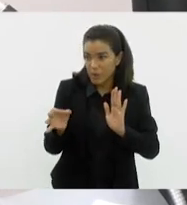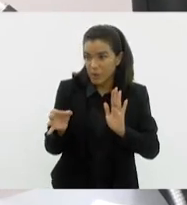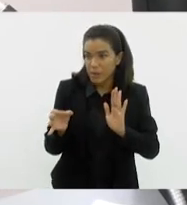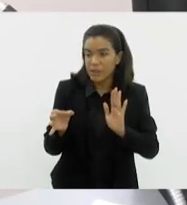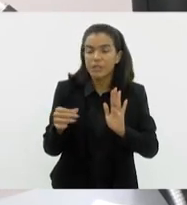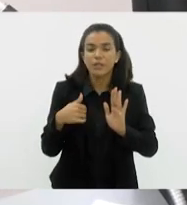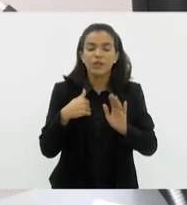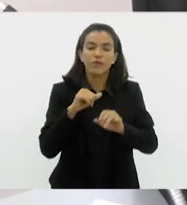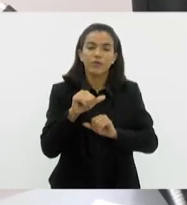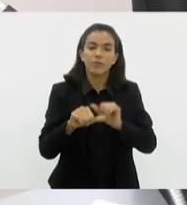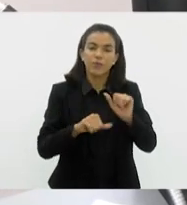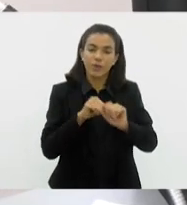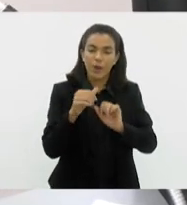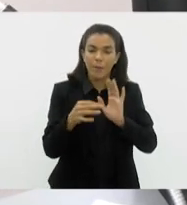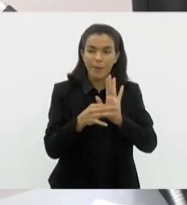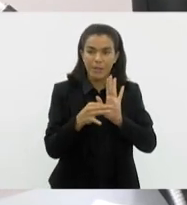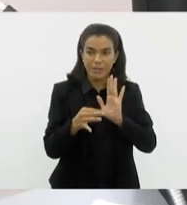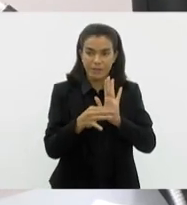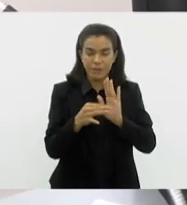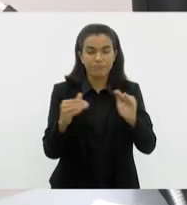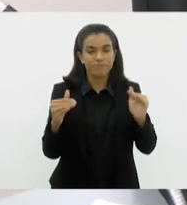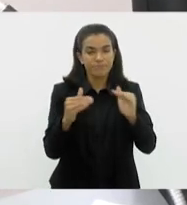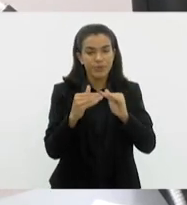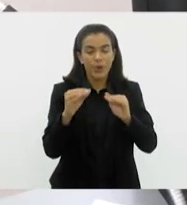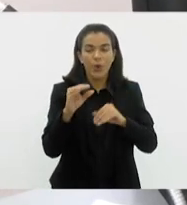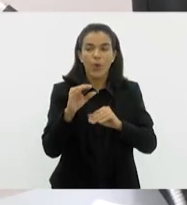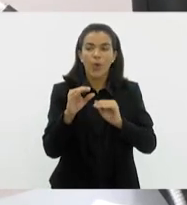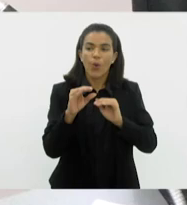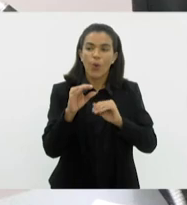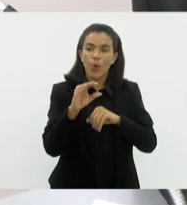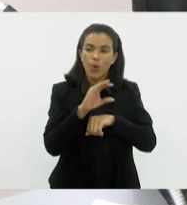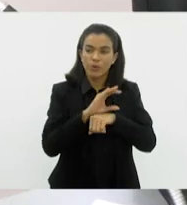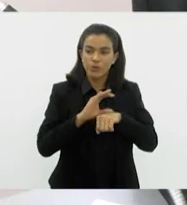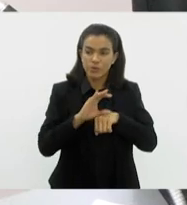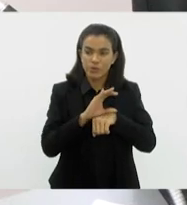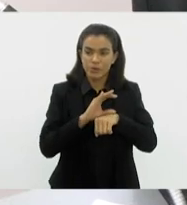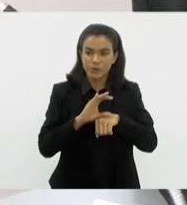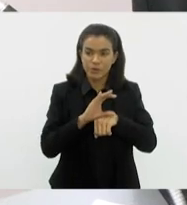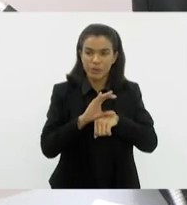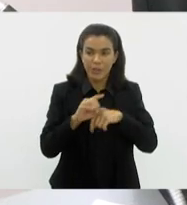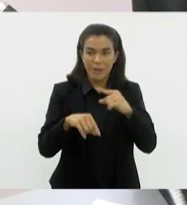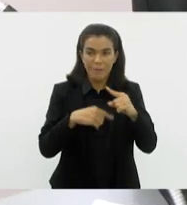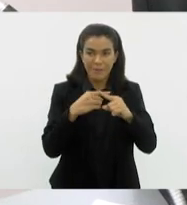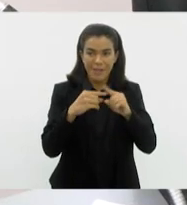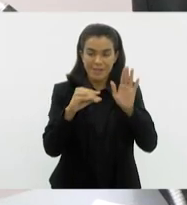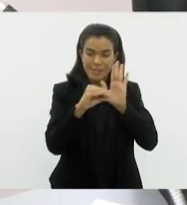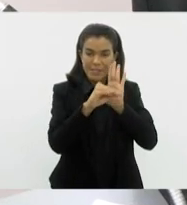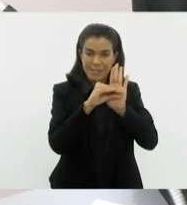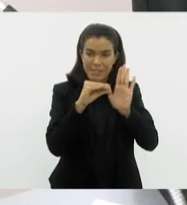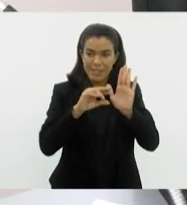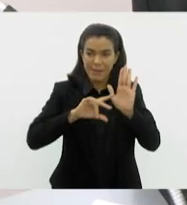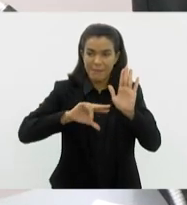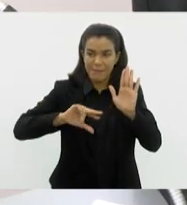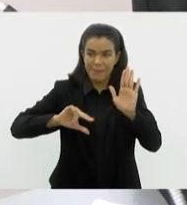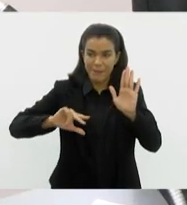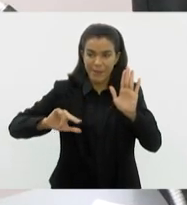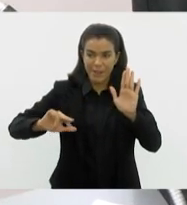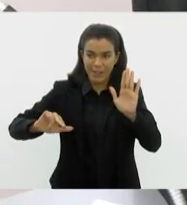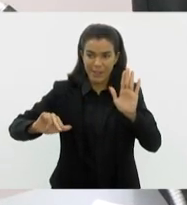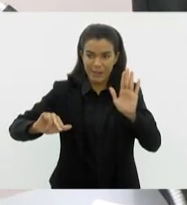Eu vou retificar o parecer... pela constitucionalidade... Aí vou botar aqui, deputado Luiz Paulo, com emendas. E aí, Vossa